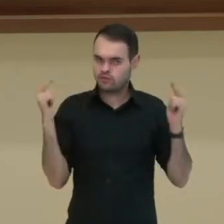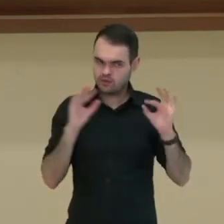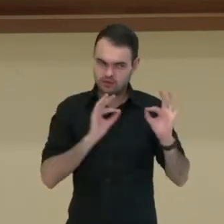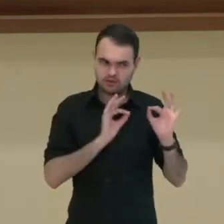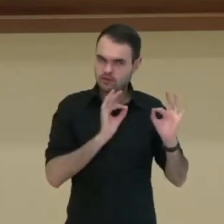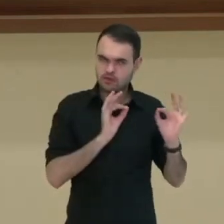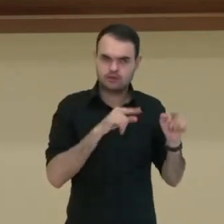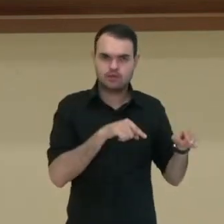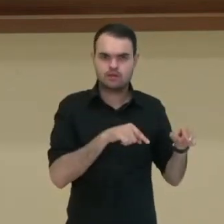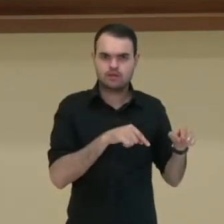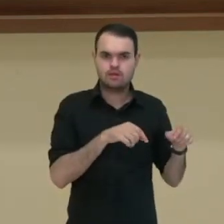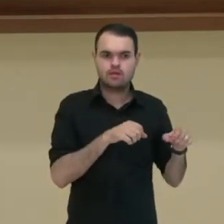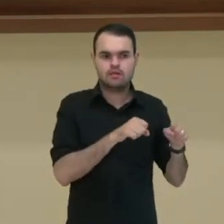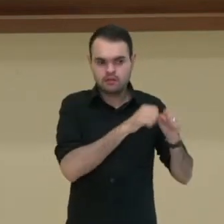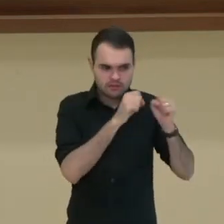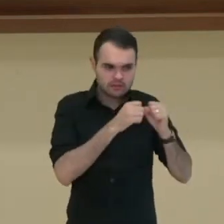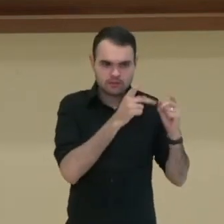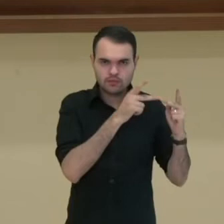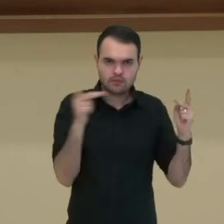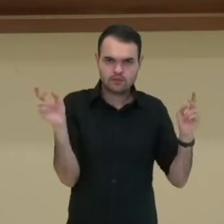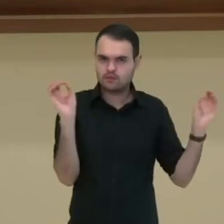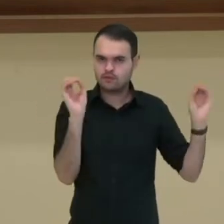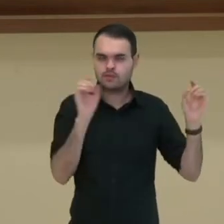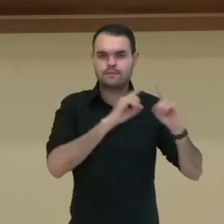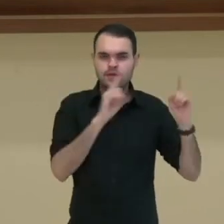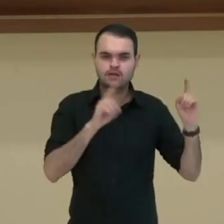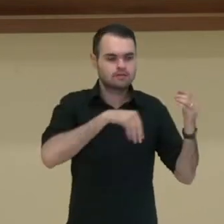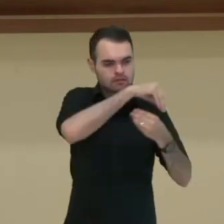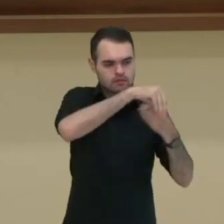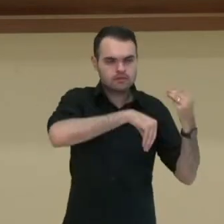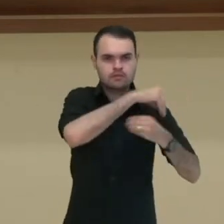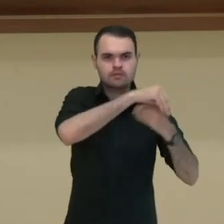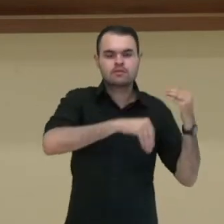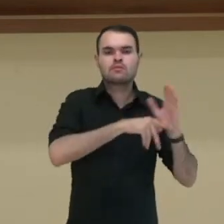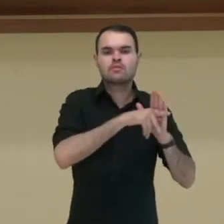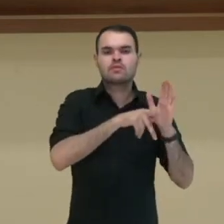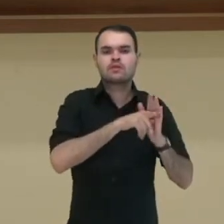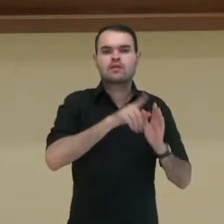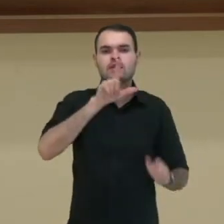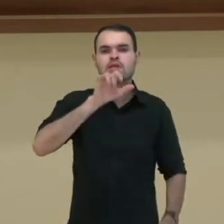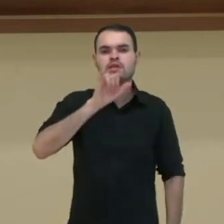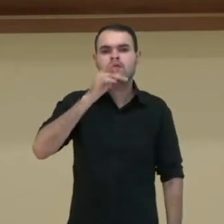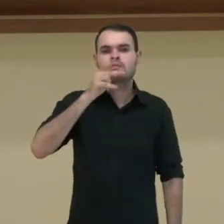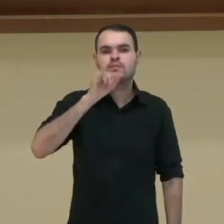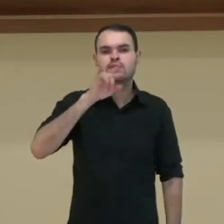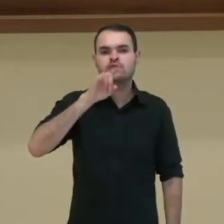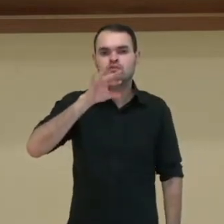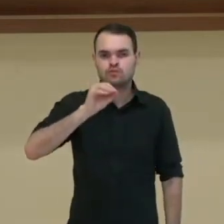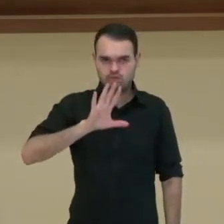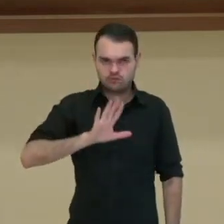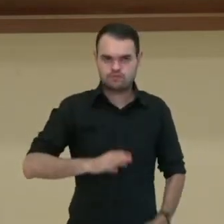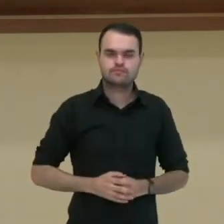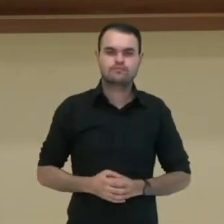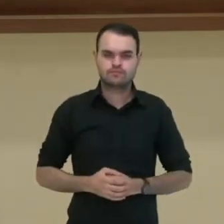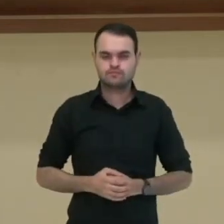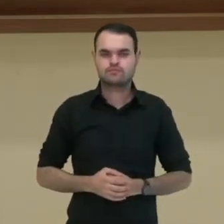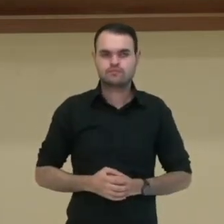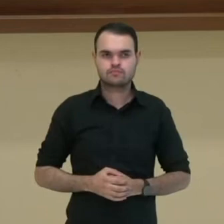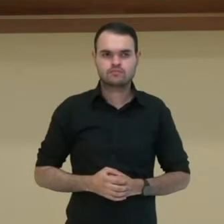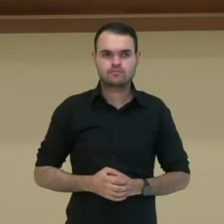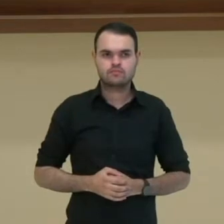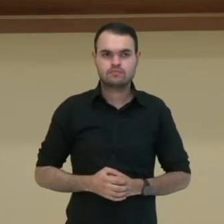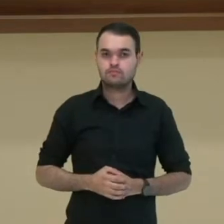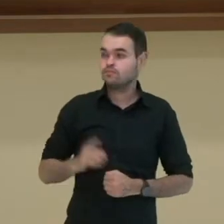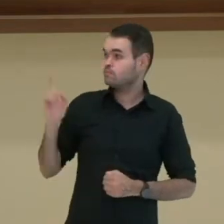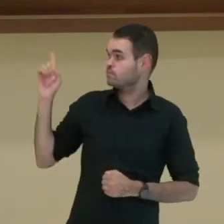de síntese de proteínas, mas ele está envolvido ali com a síntese lipídica, ok? Produção ali de lipídios, ok?